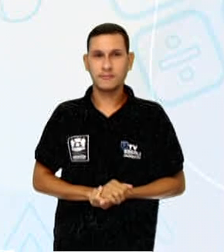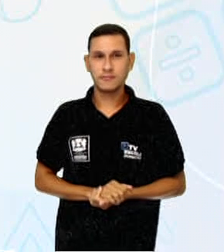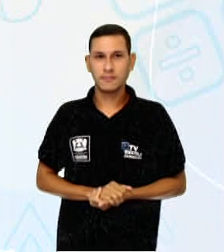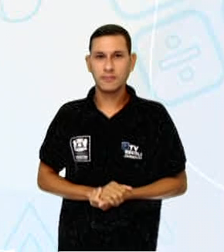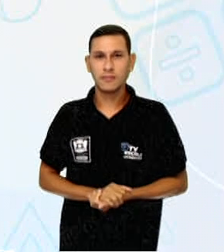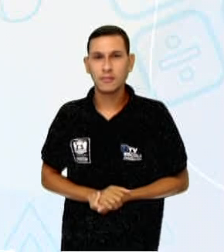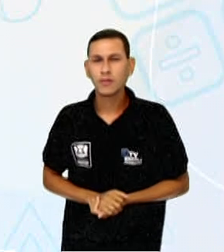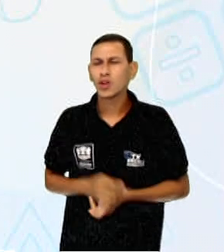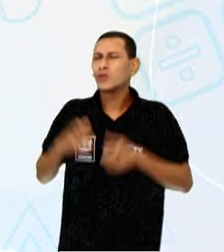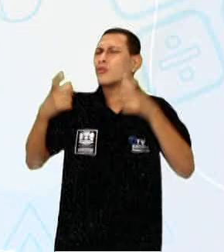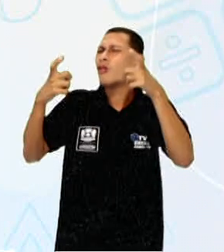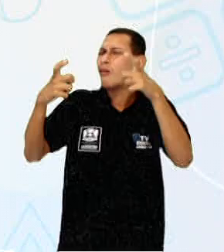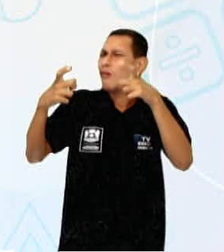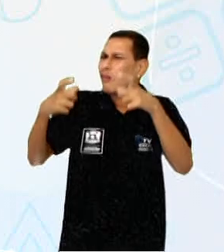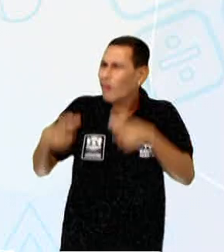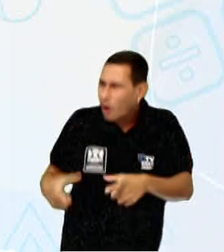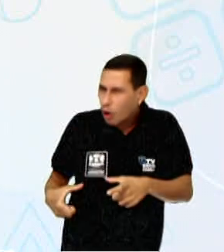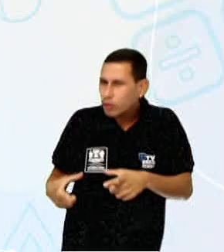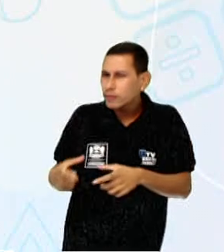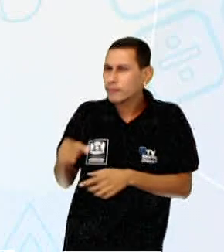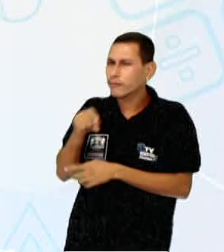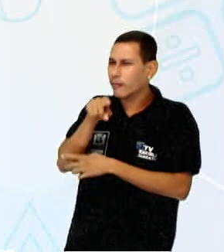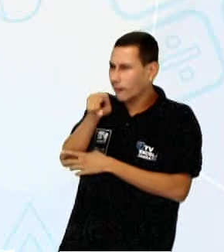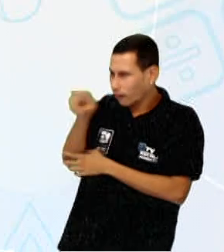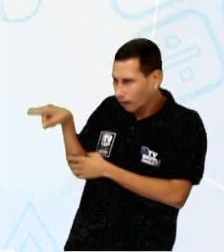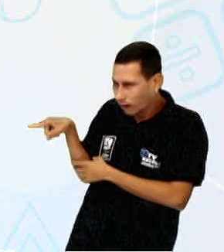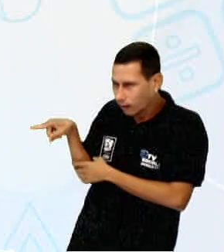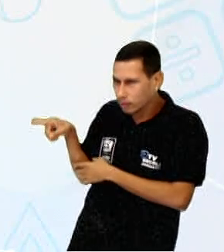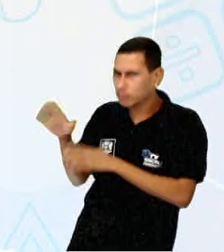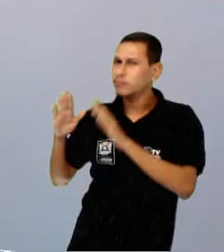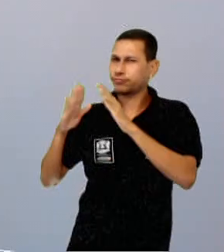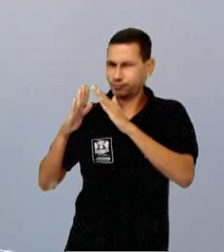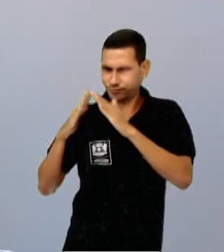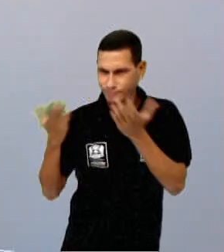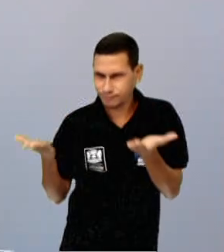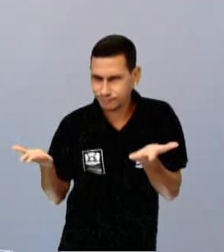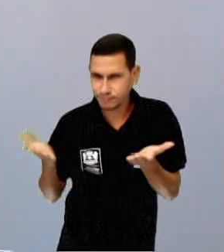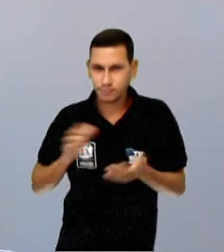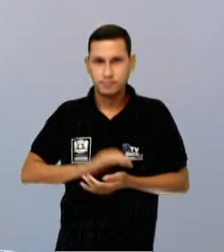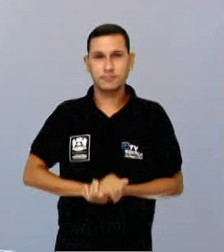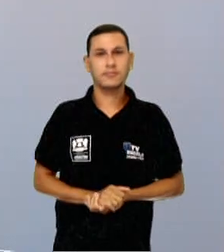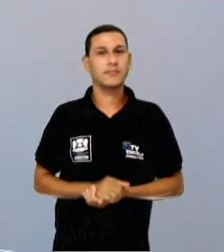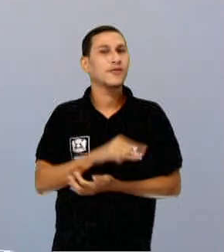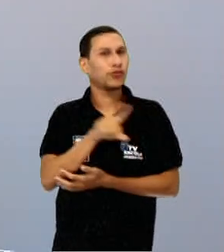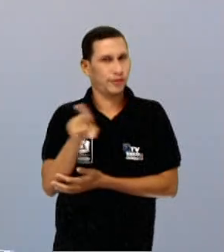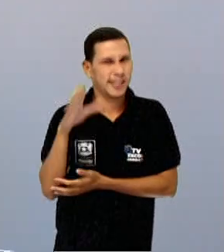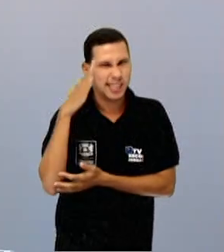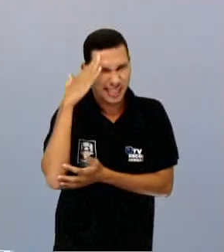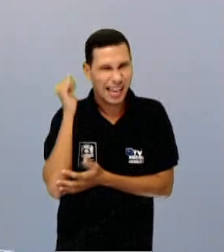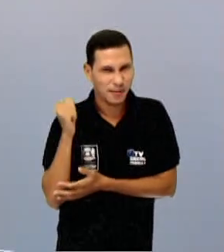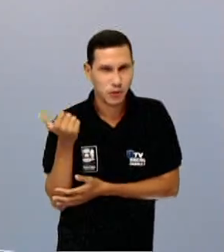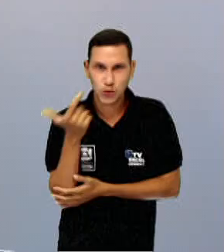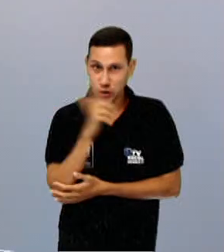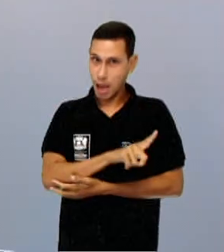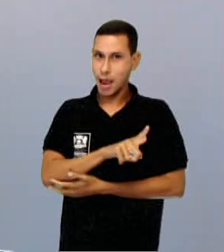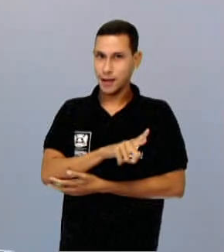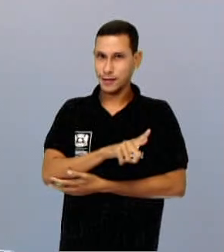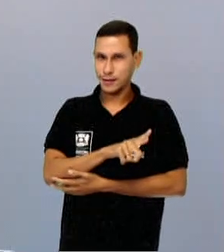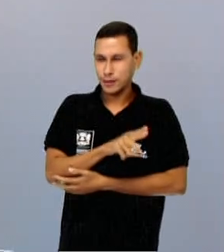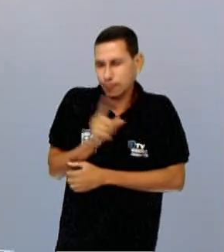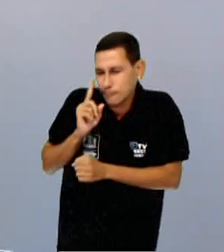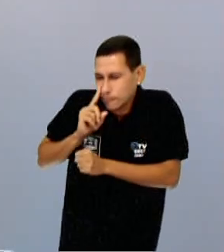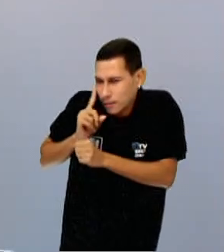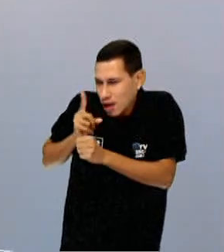é pior deivion e aí será que vocês conseguem desvendar